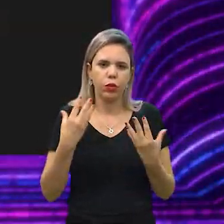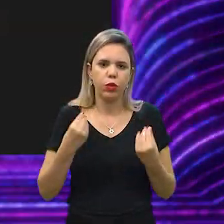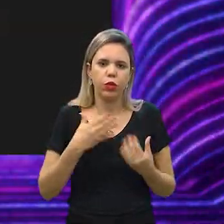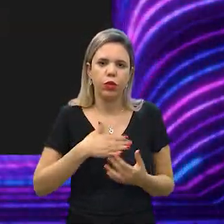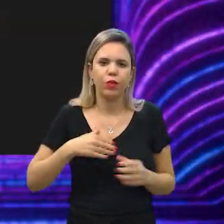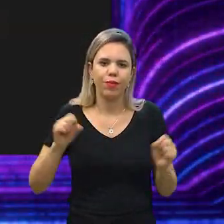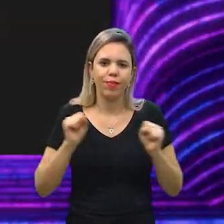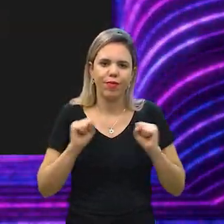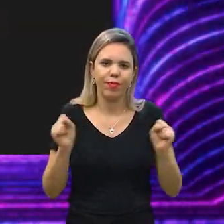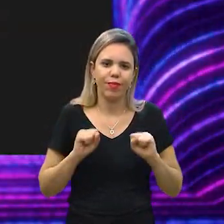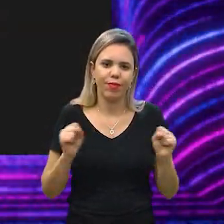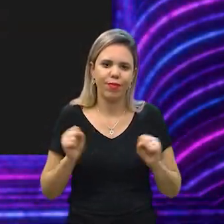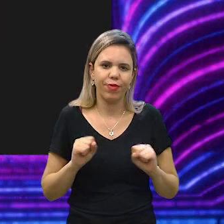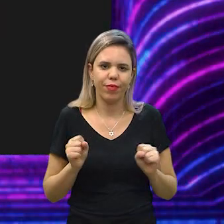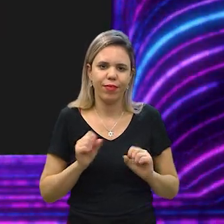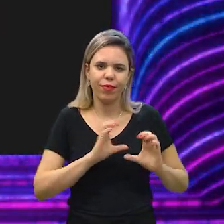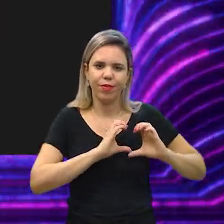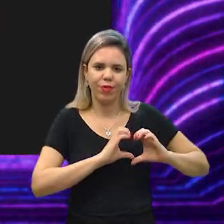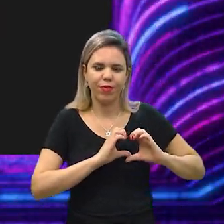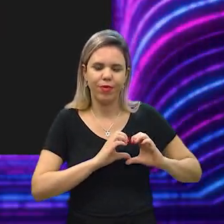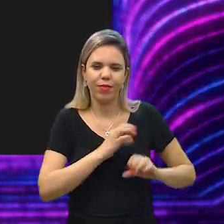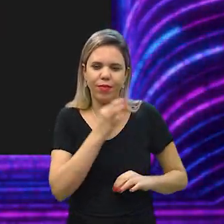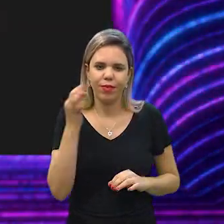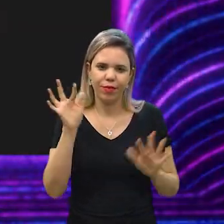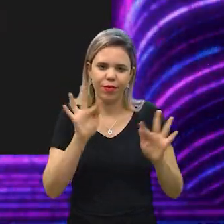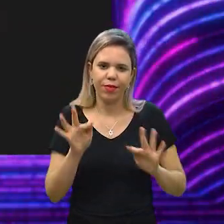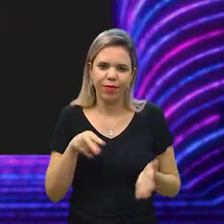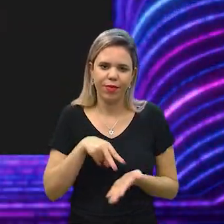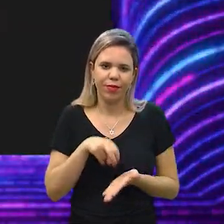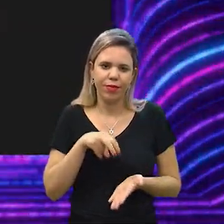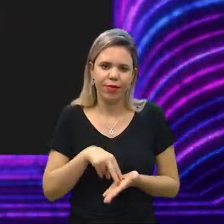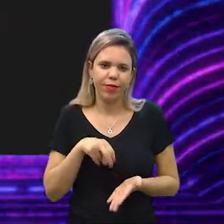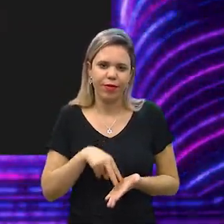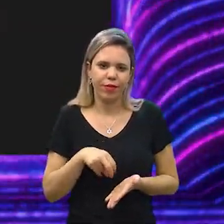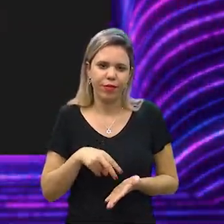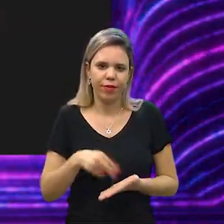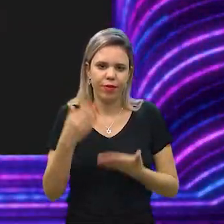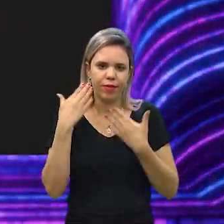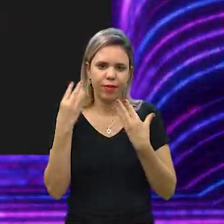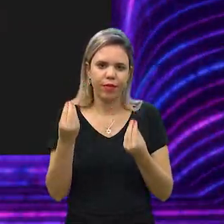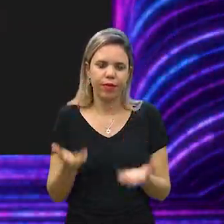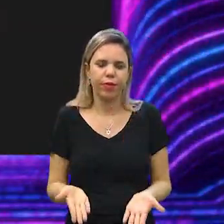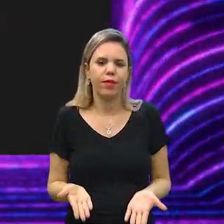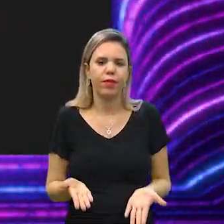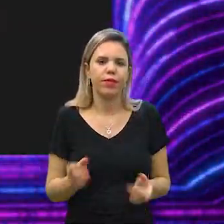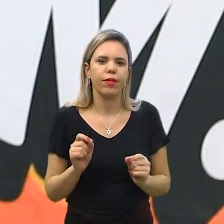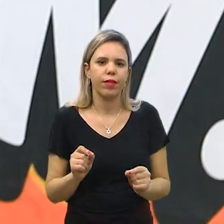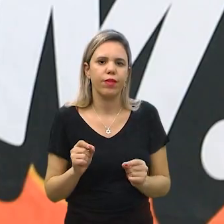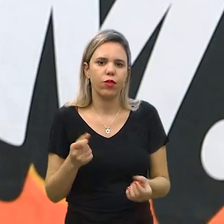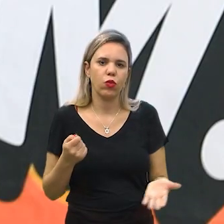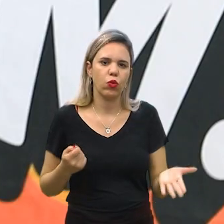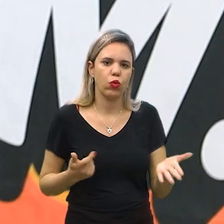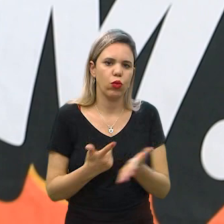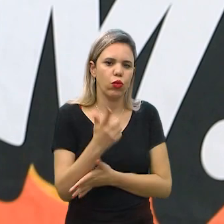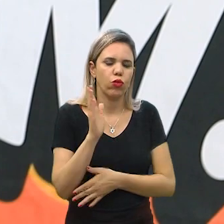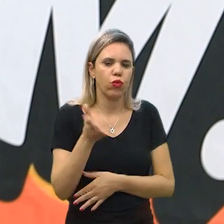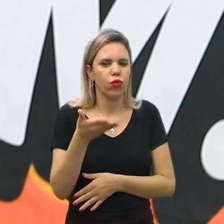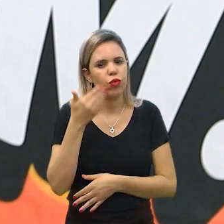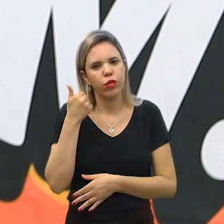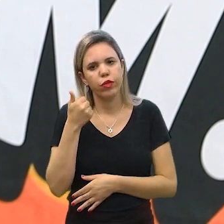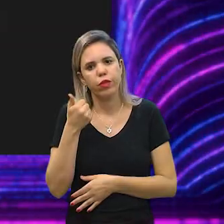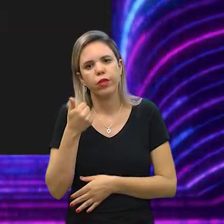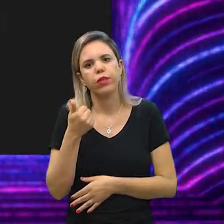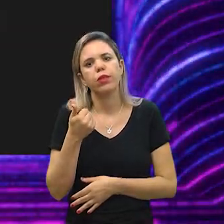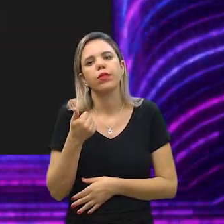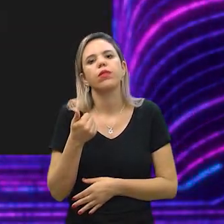muito e eu tô coração quentinho por causa disso, então eu agradeço muito quem comprou, quem já adquiriu